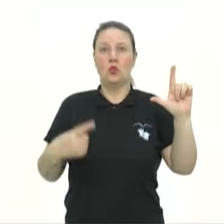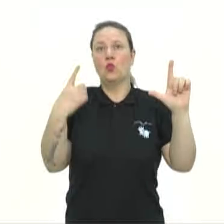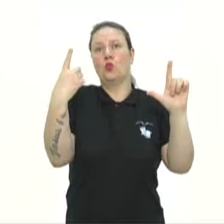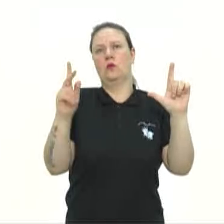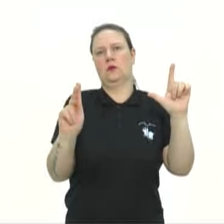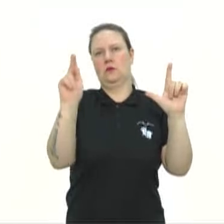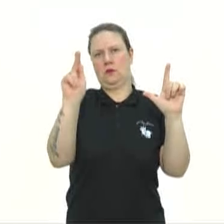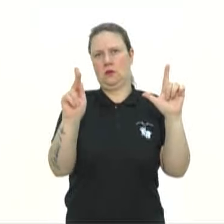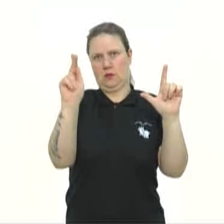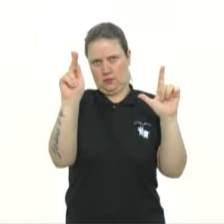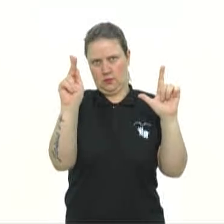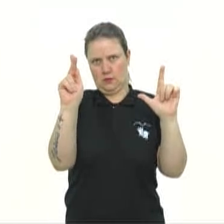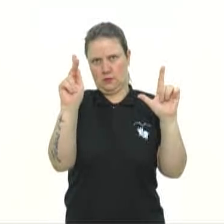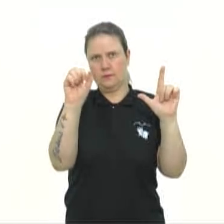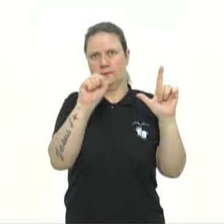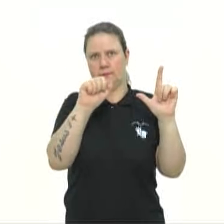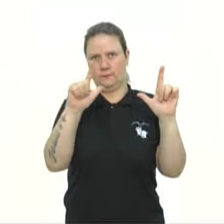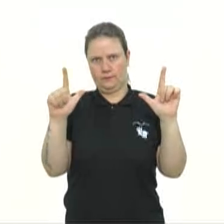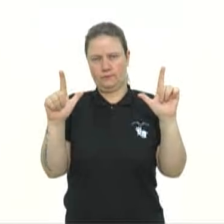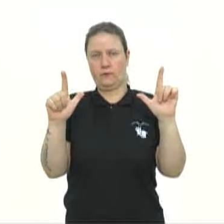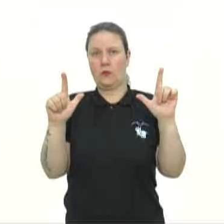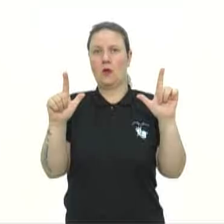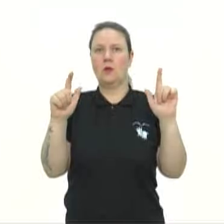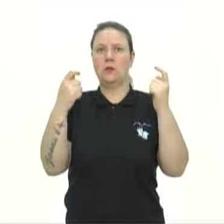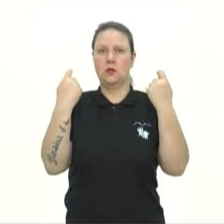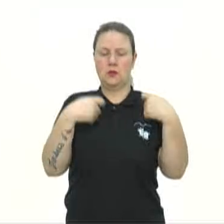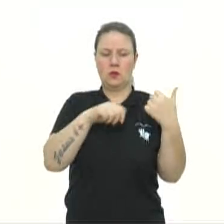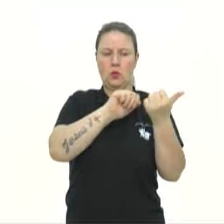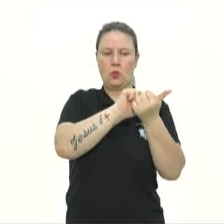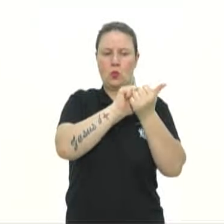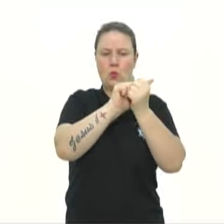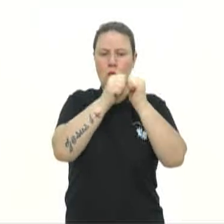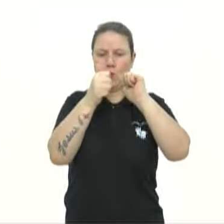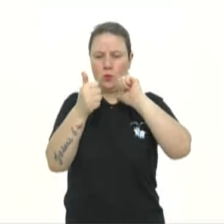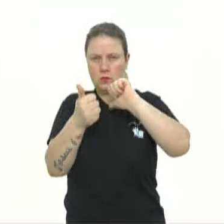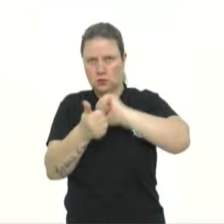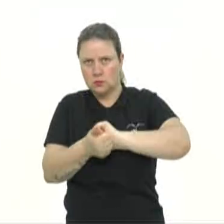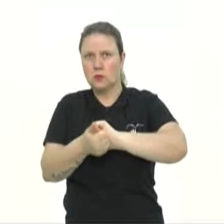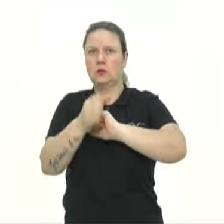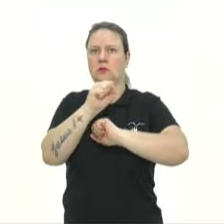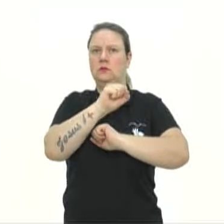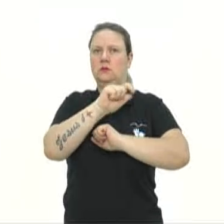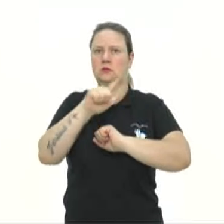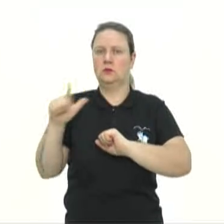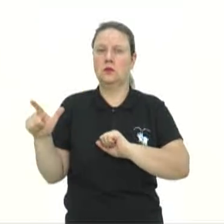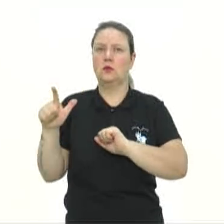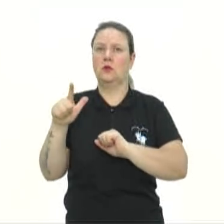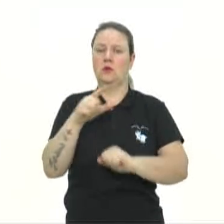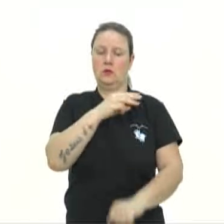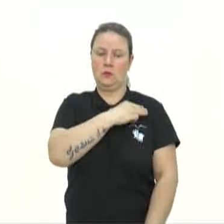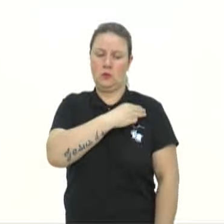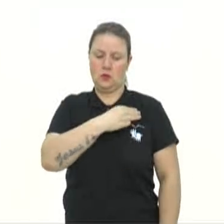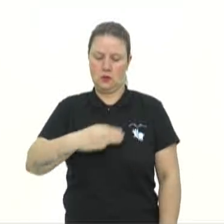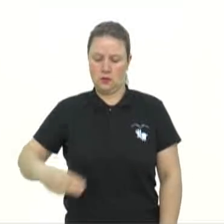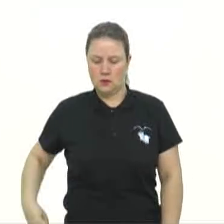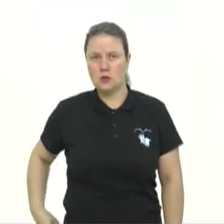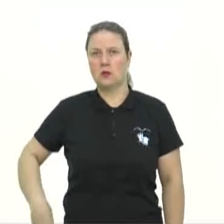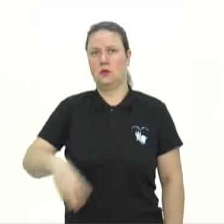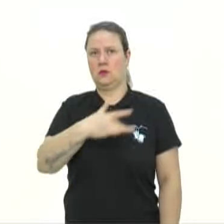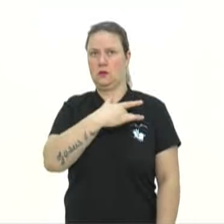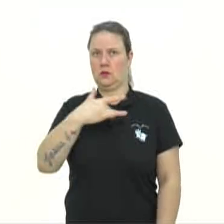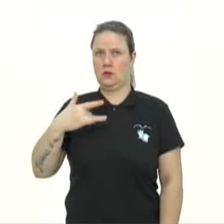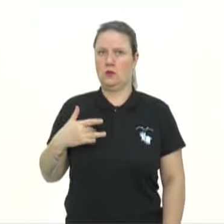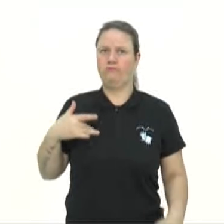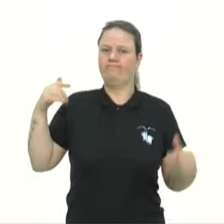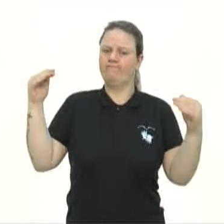de produto. Todas as adequações de iodação do sal realizadas pelo Ministério da Saúde são